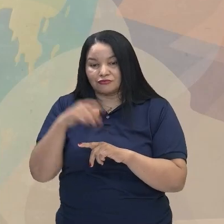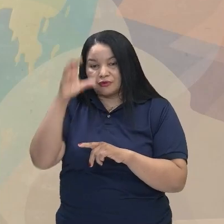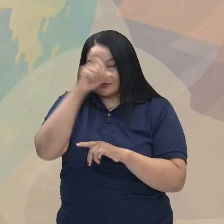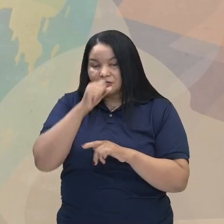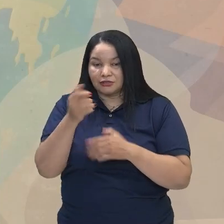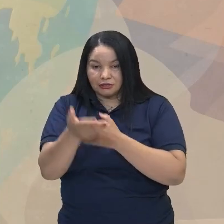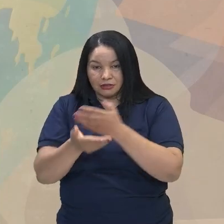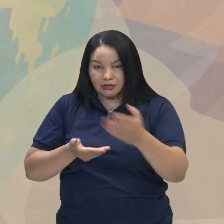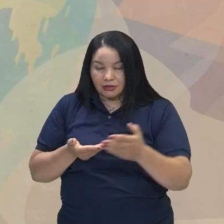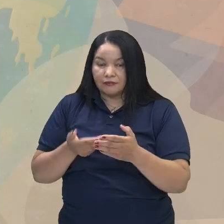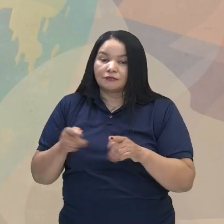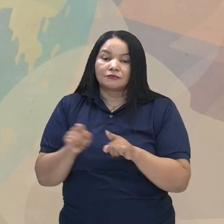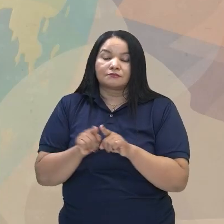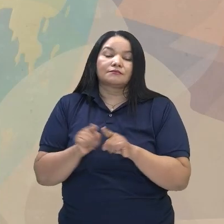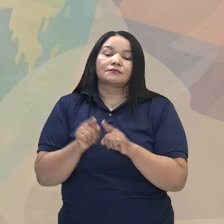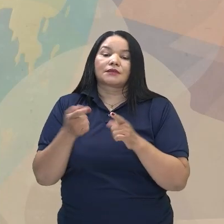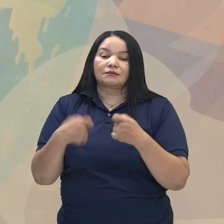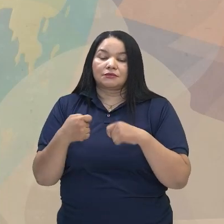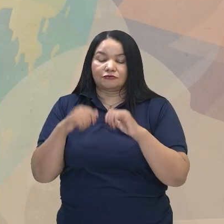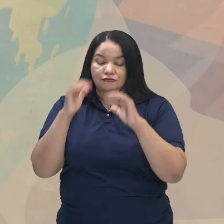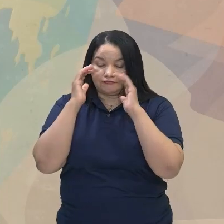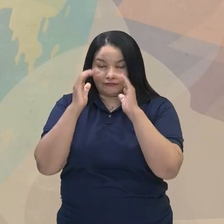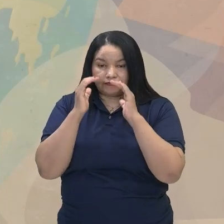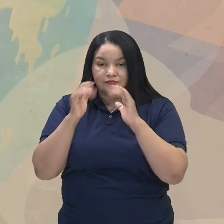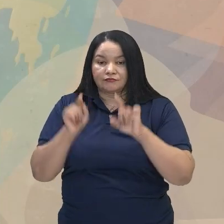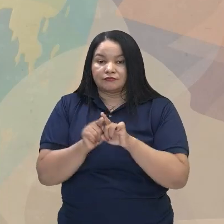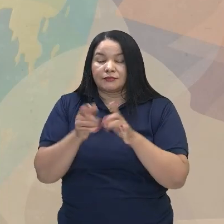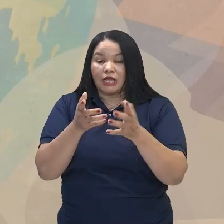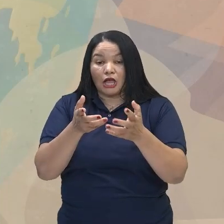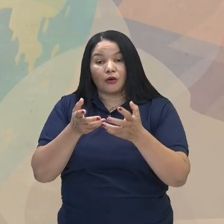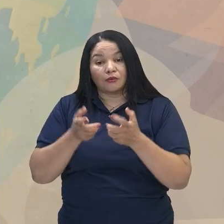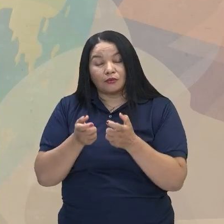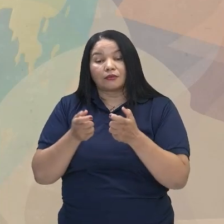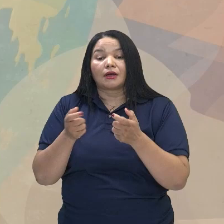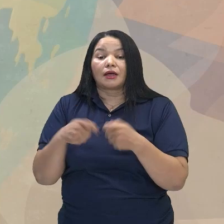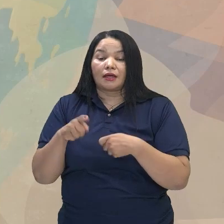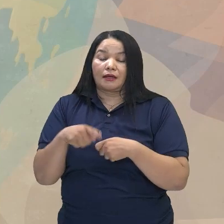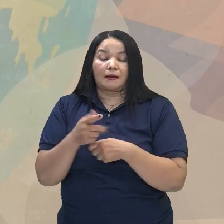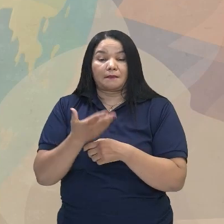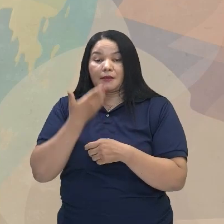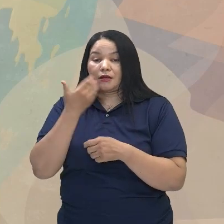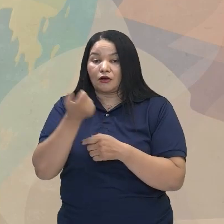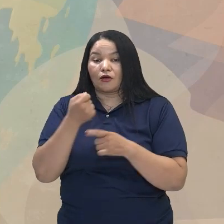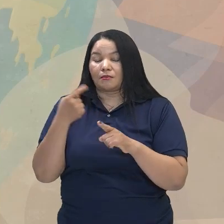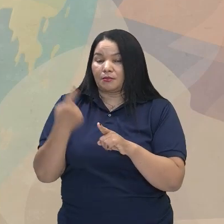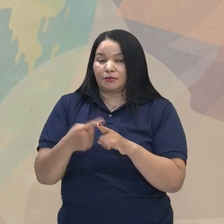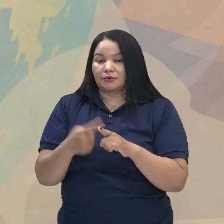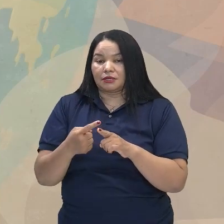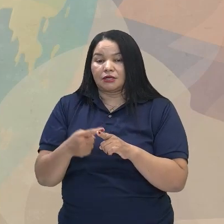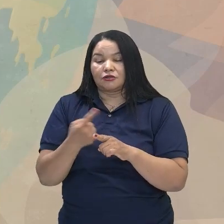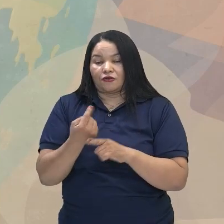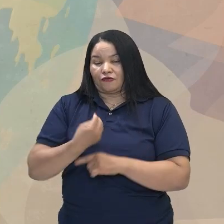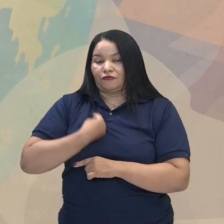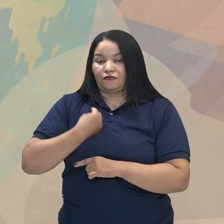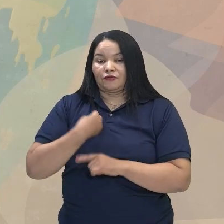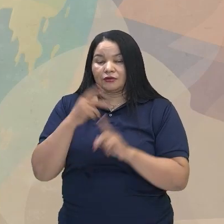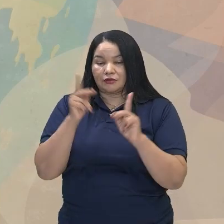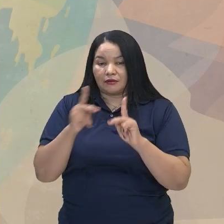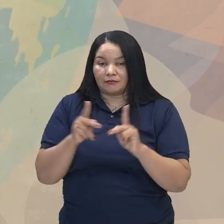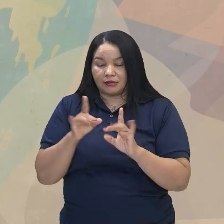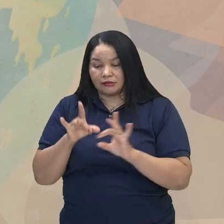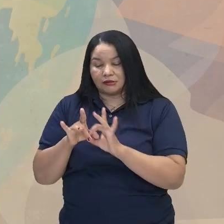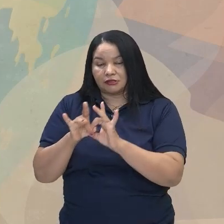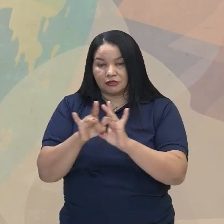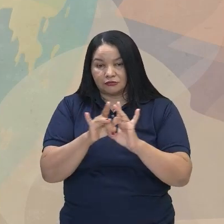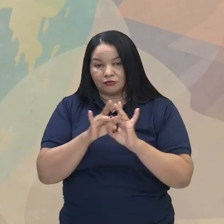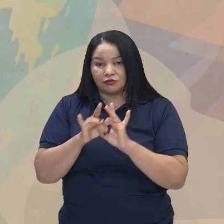tolerância e o acolhimento são as melhores posturas para que nós possamos viver em paz e em harmonia com